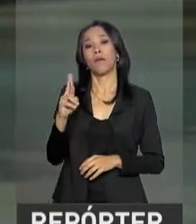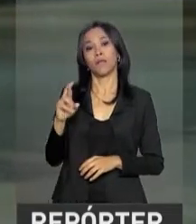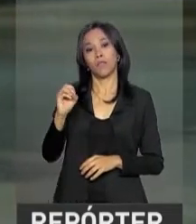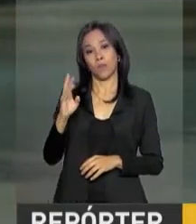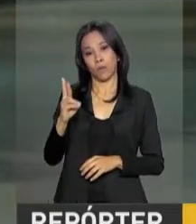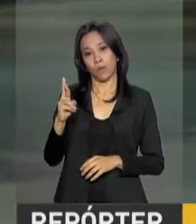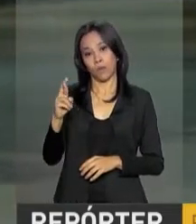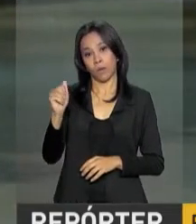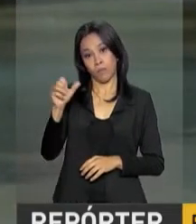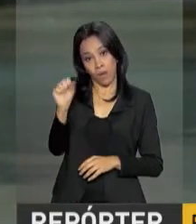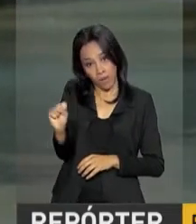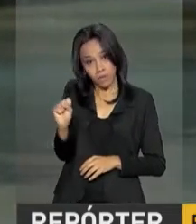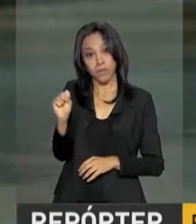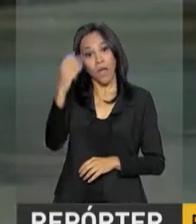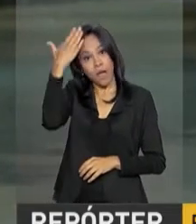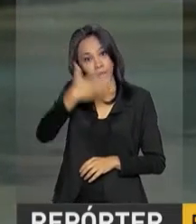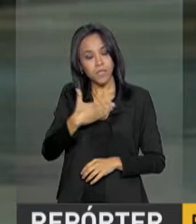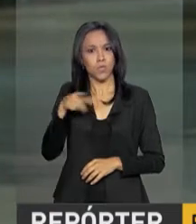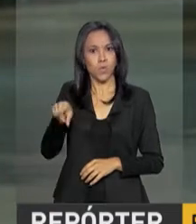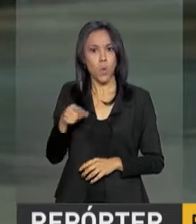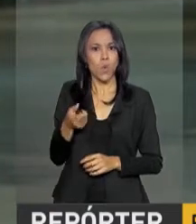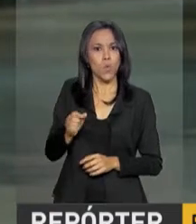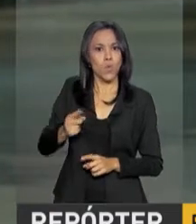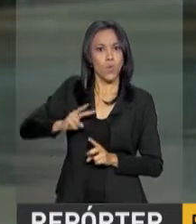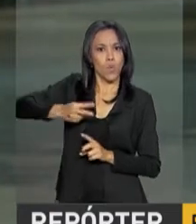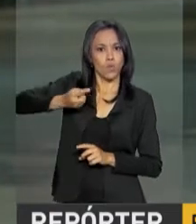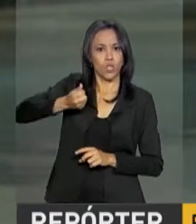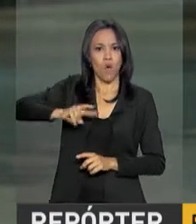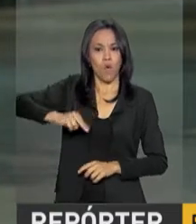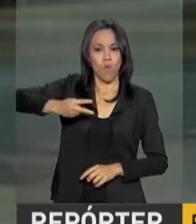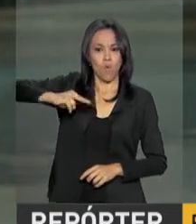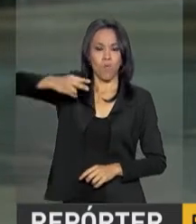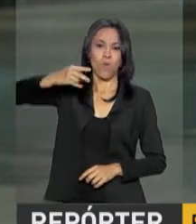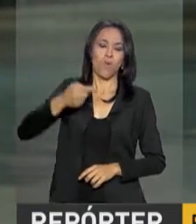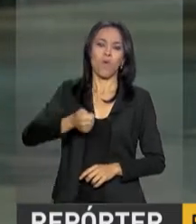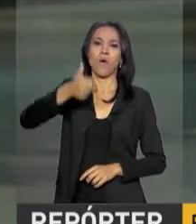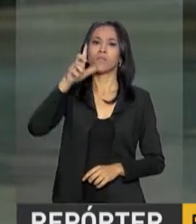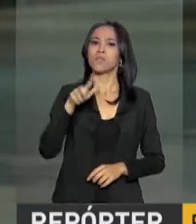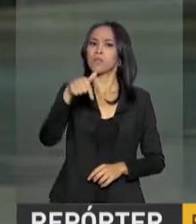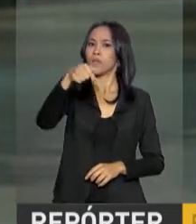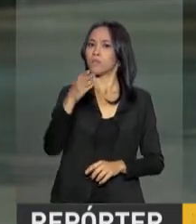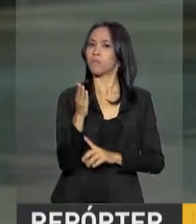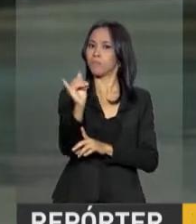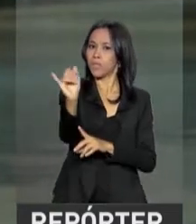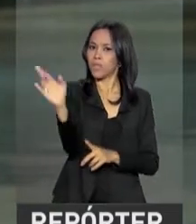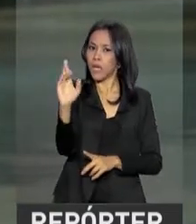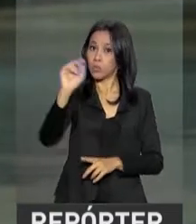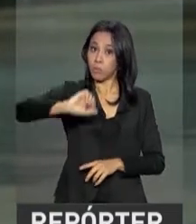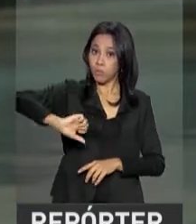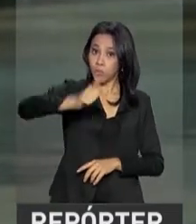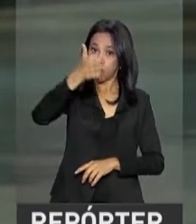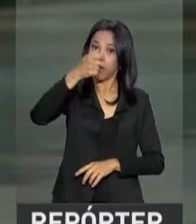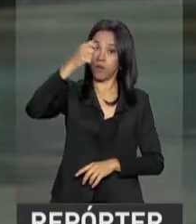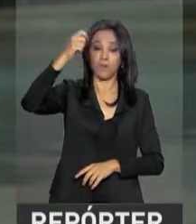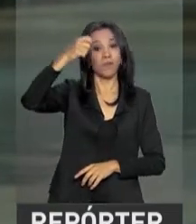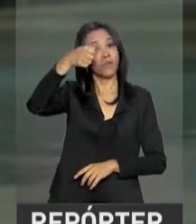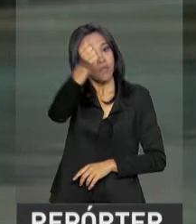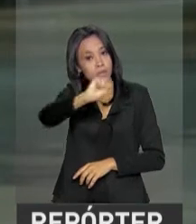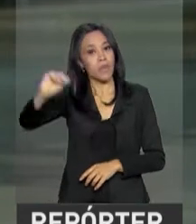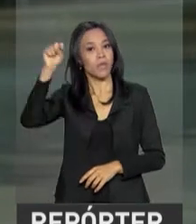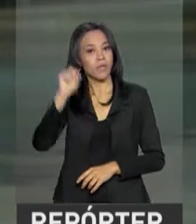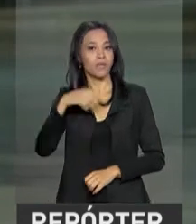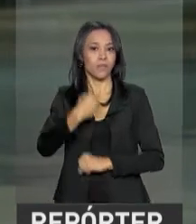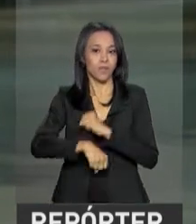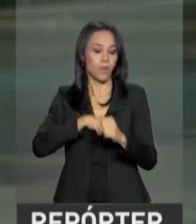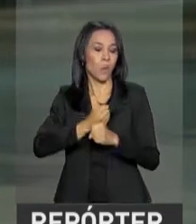apresentou lucro líquido de quase 7 bilhões de reais no primeiro trimestre deste ano o melhor resultado dos últimos